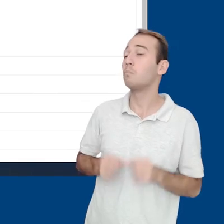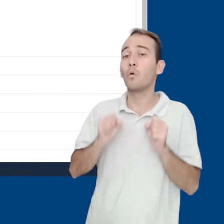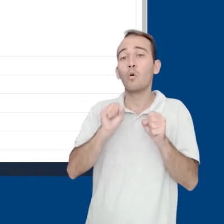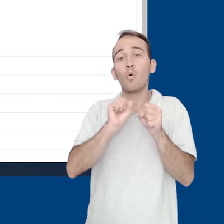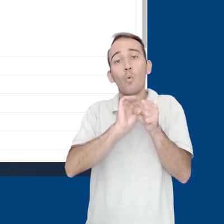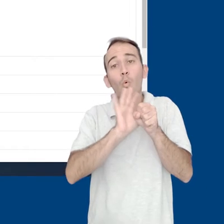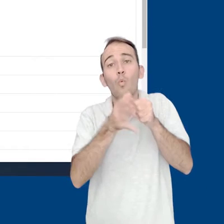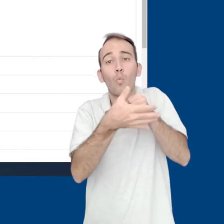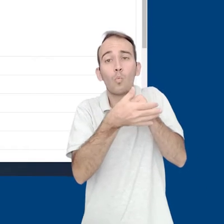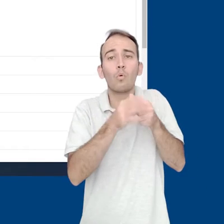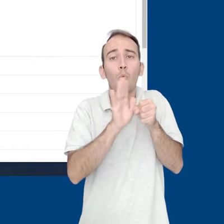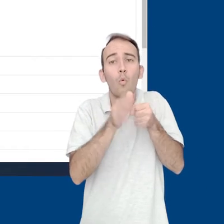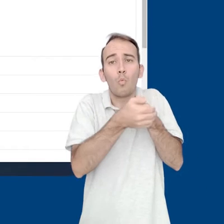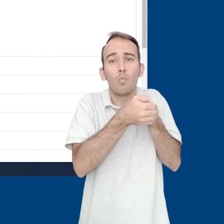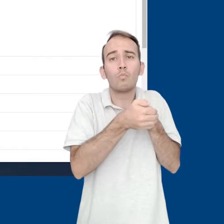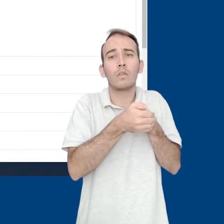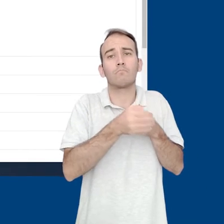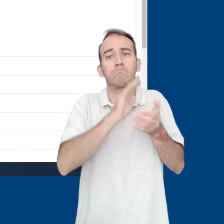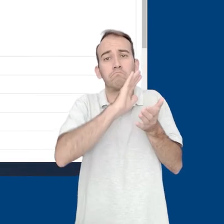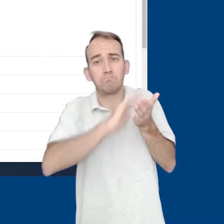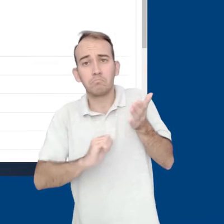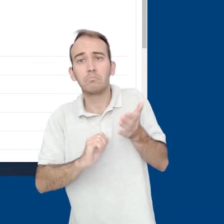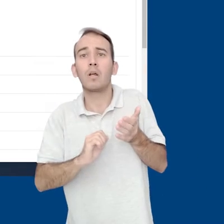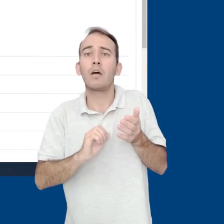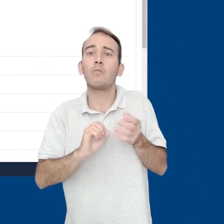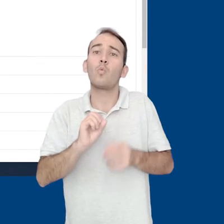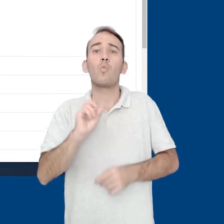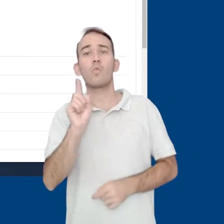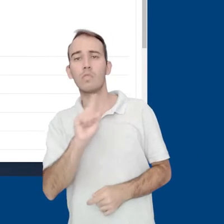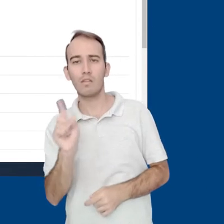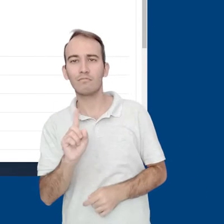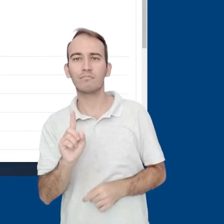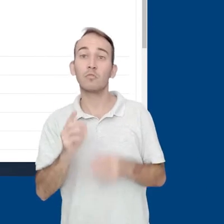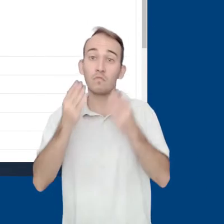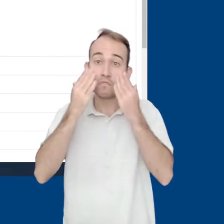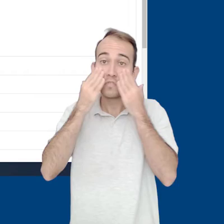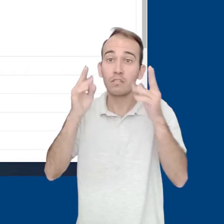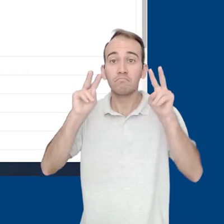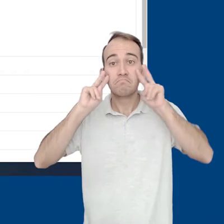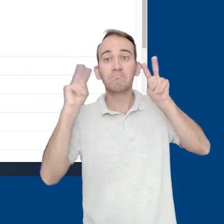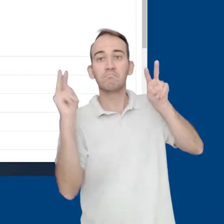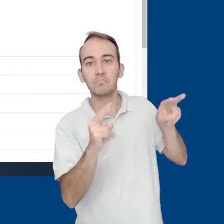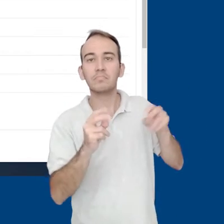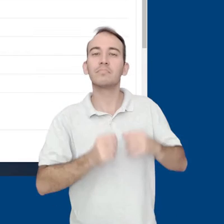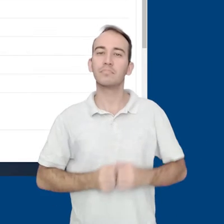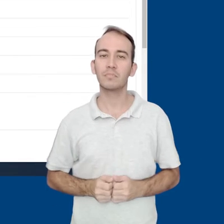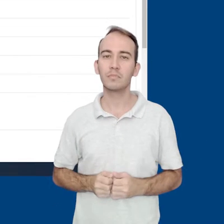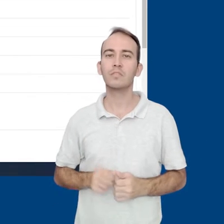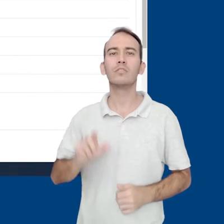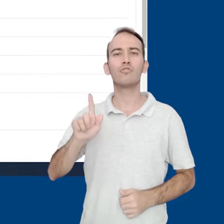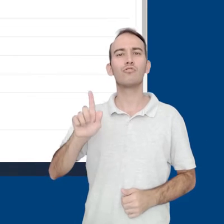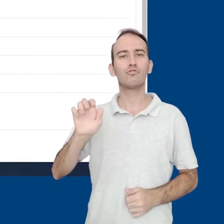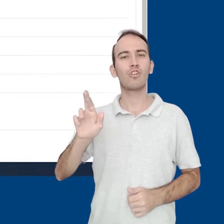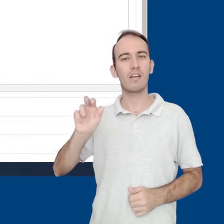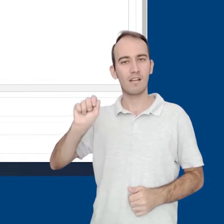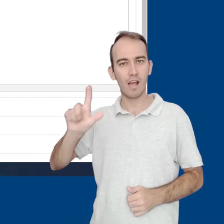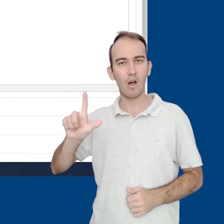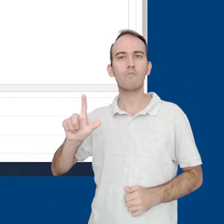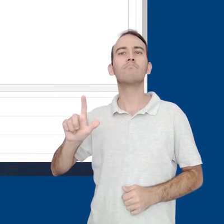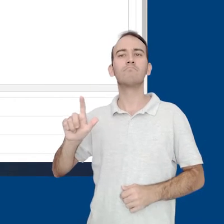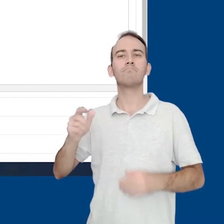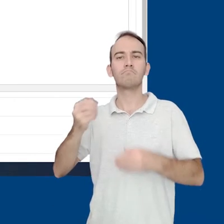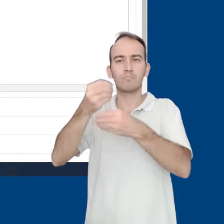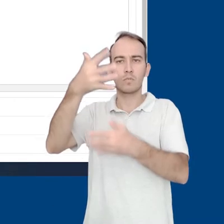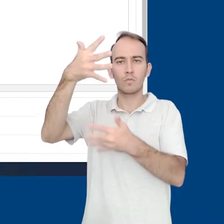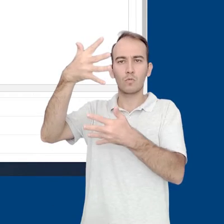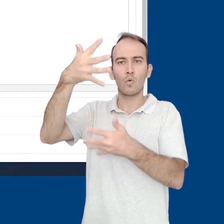visível para os alunos. Vou mostrar, ele está disponível para os alunos. Fechamos a sessão de geral, vamos para a sessão de descrição.